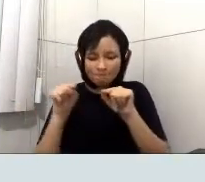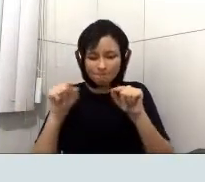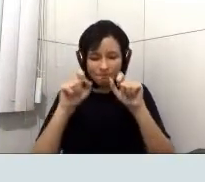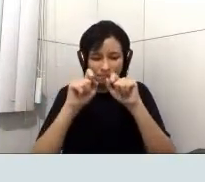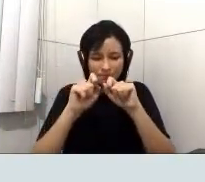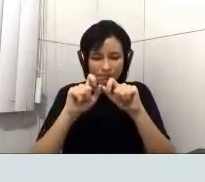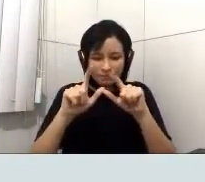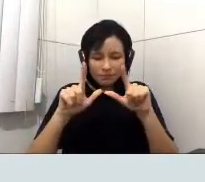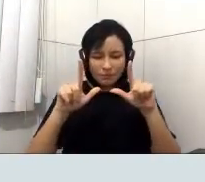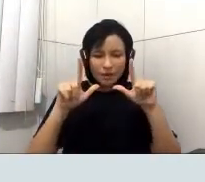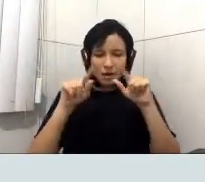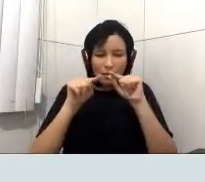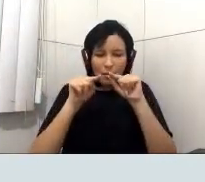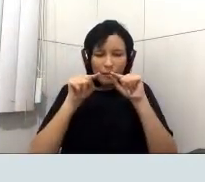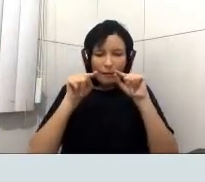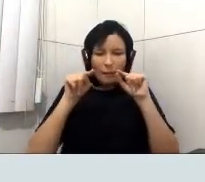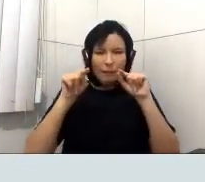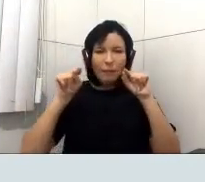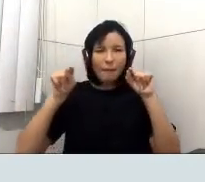questão de